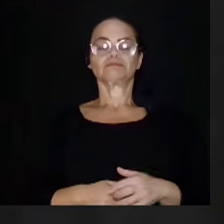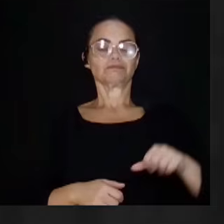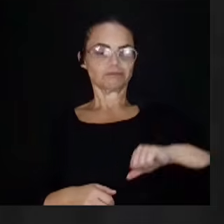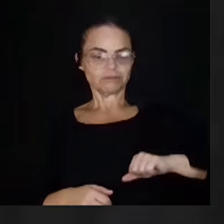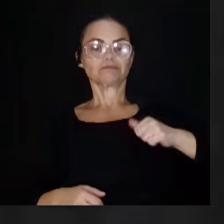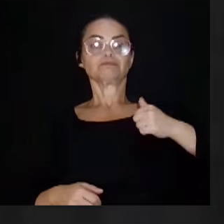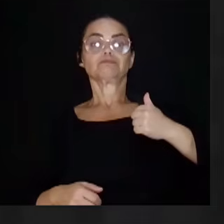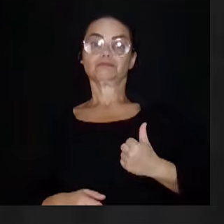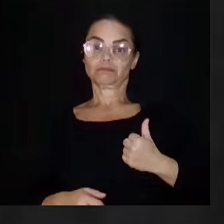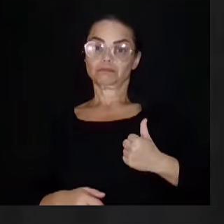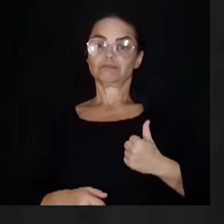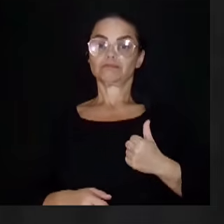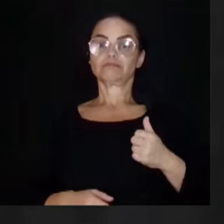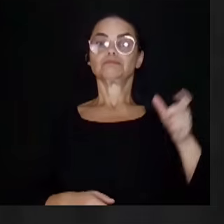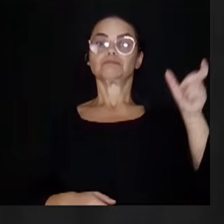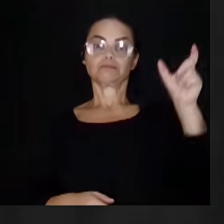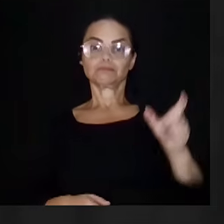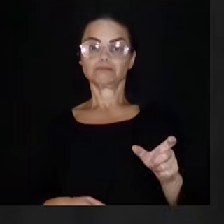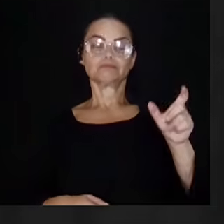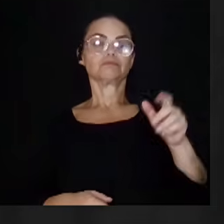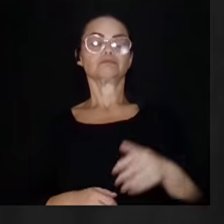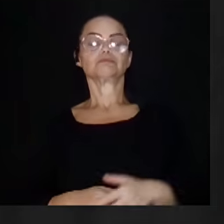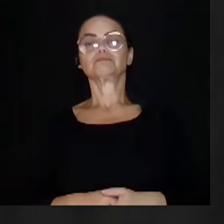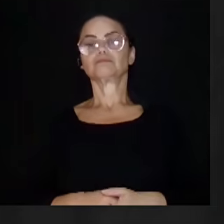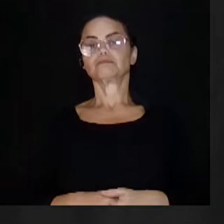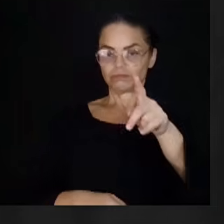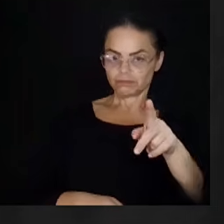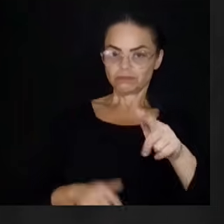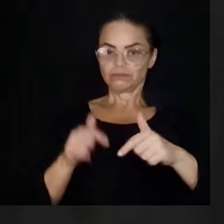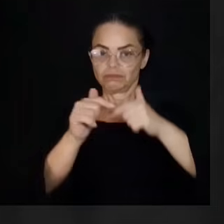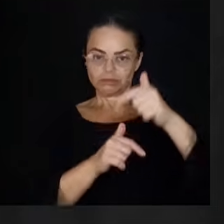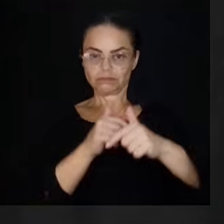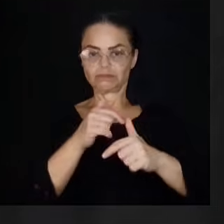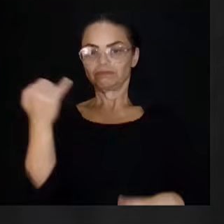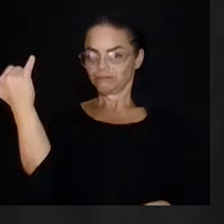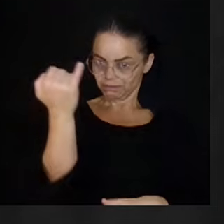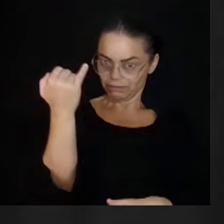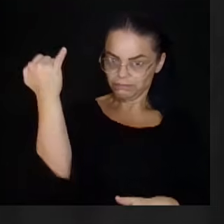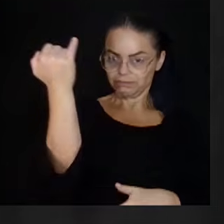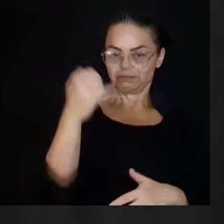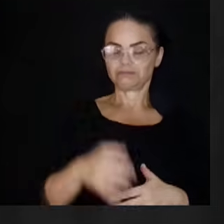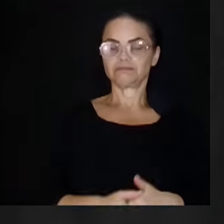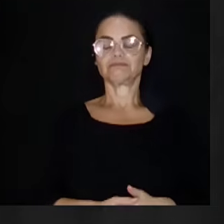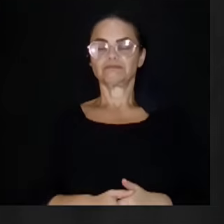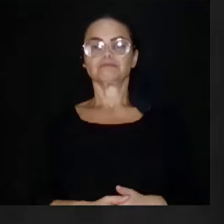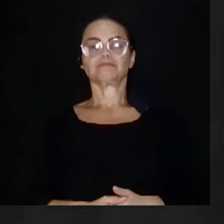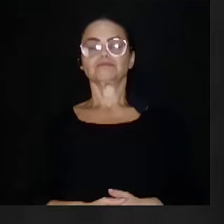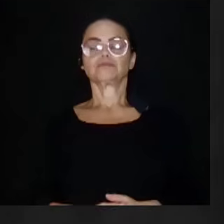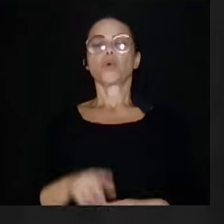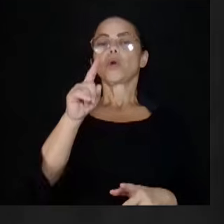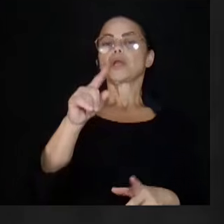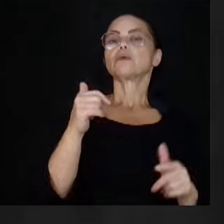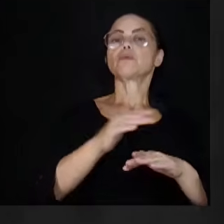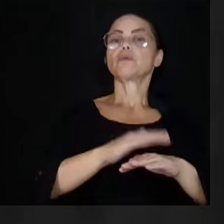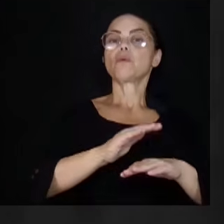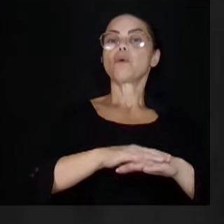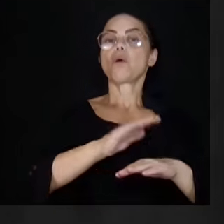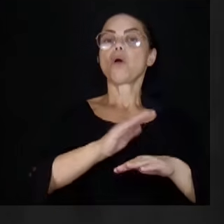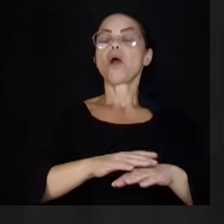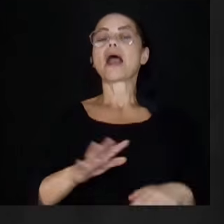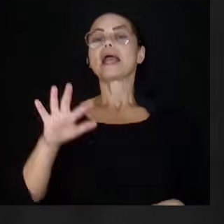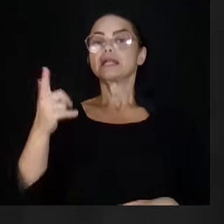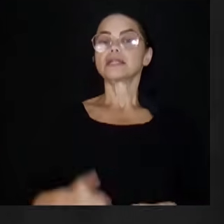Porque você coloca, olha, o seu trabalho ele é importante. O que você faz, ele é importante. Ele é importante para a